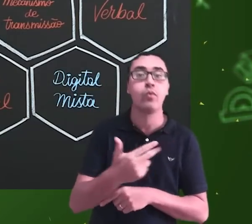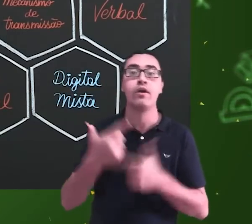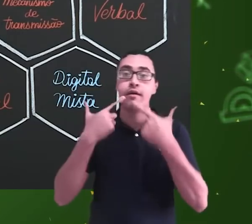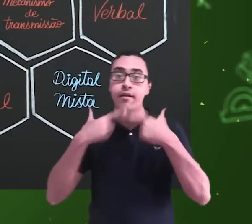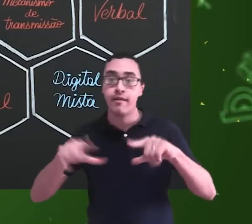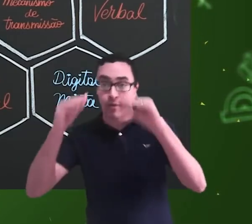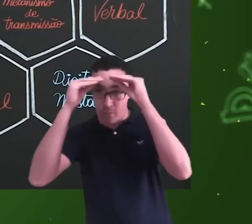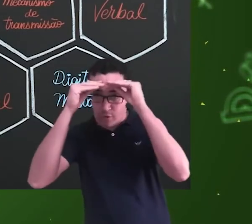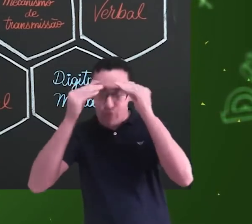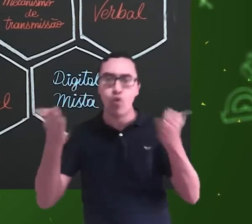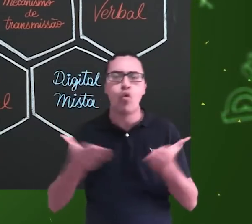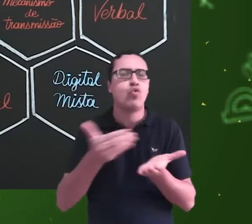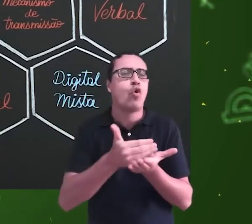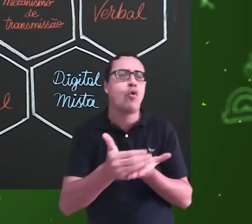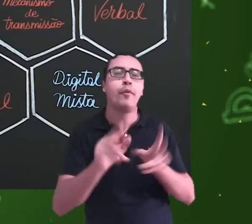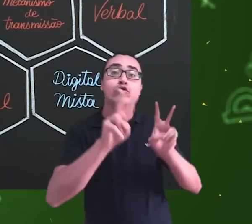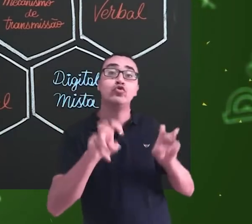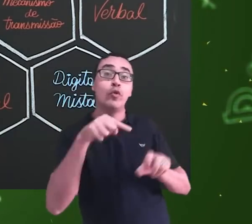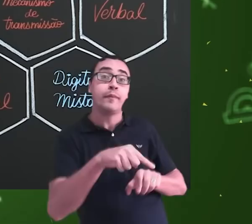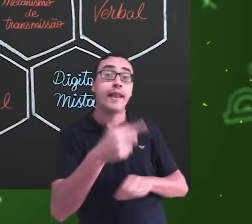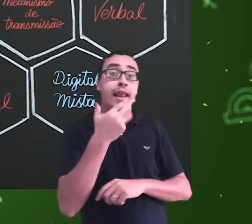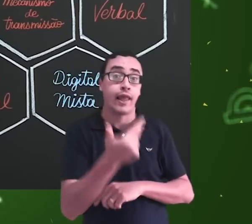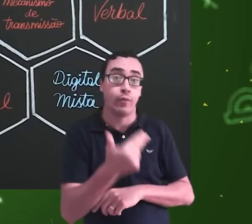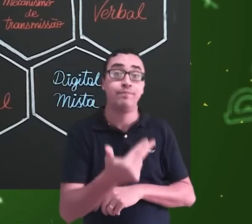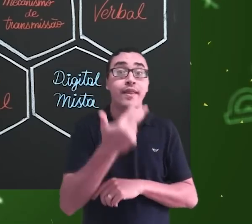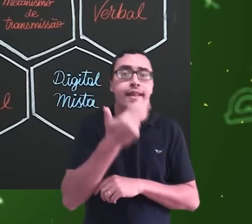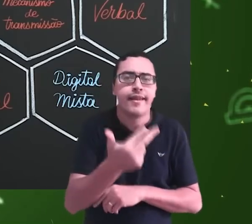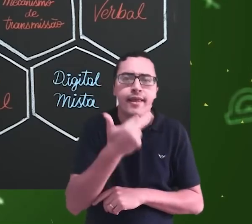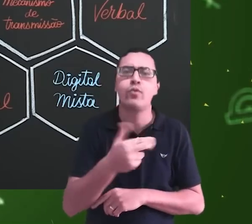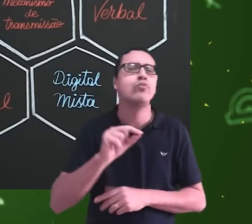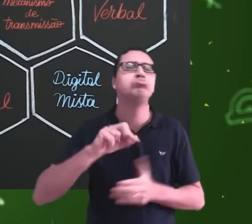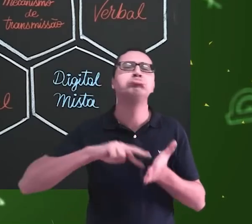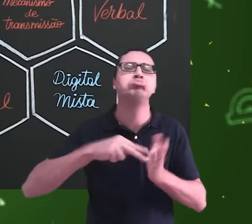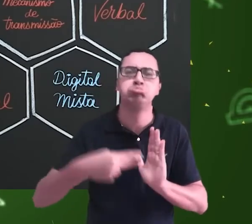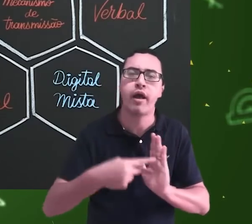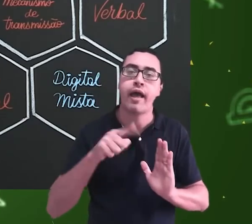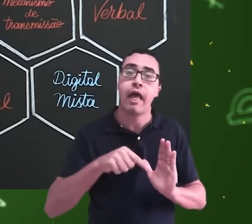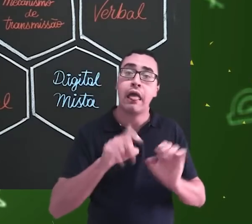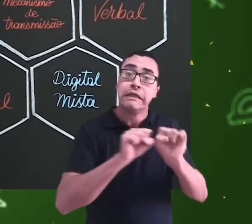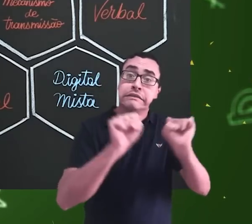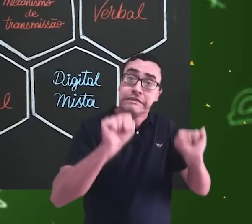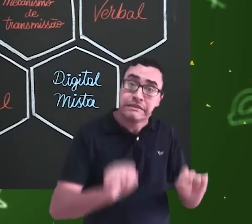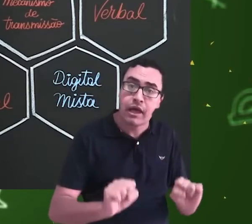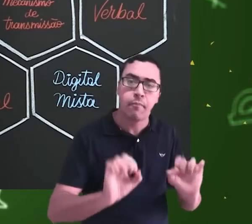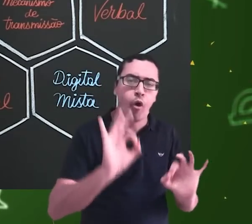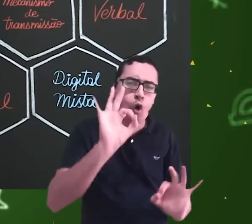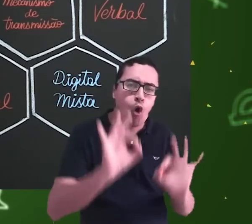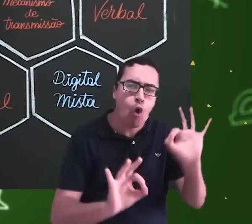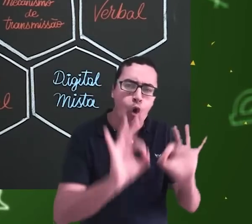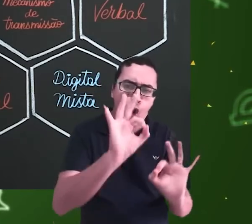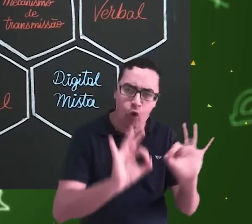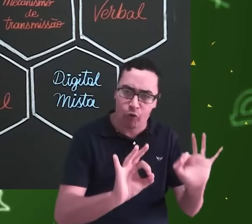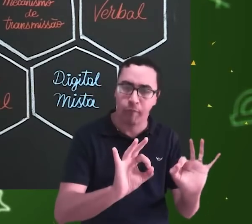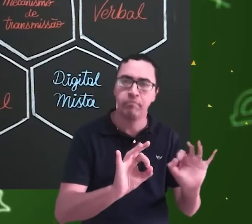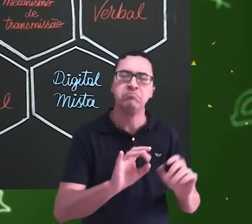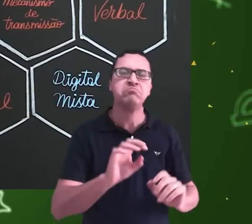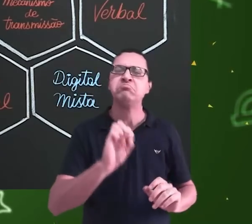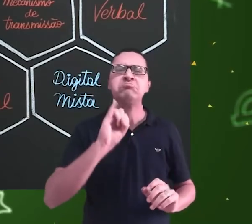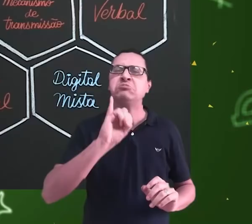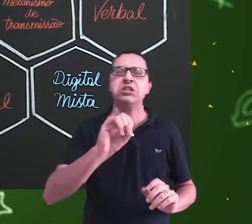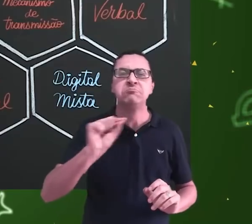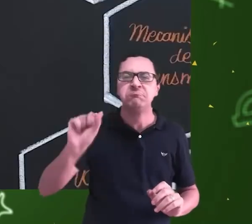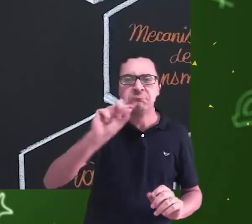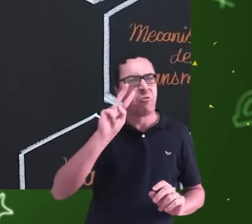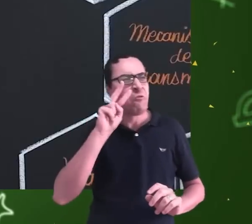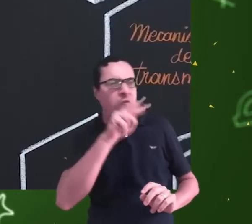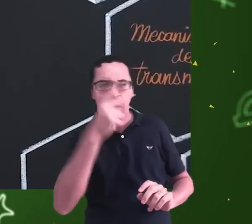de língua. A língua é um sistema organizado, ou seja, quando você ouvir essa palavra, quando alguém falar para você que a gente vai aprender algo sobre